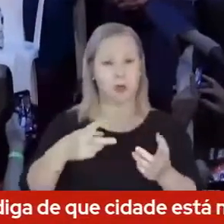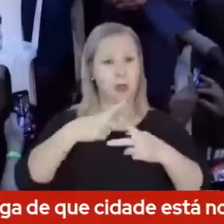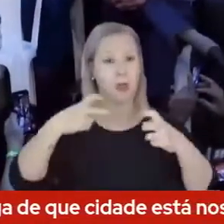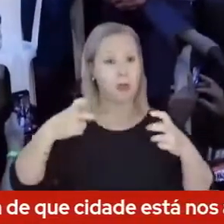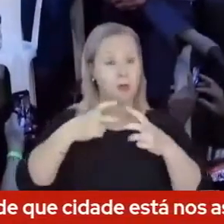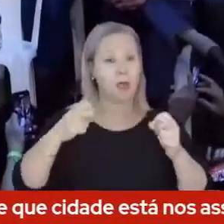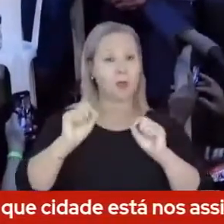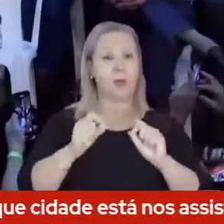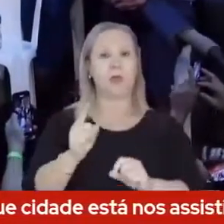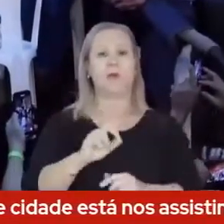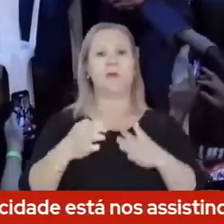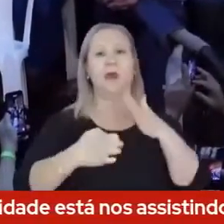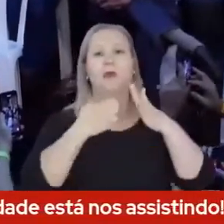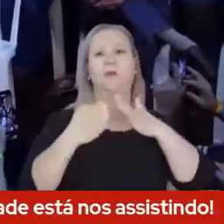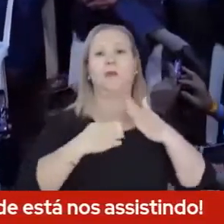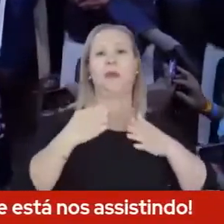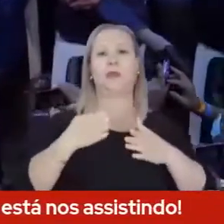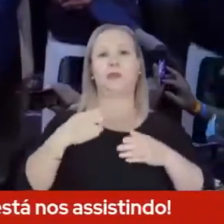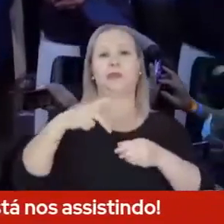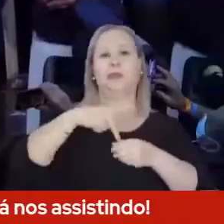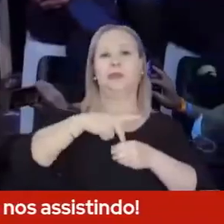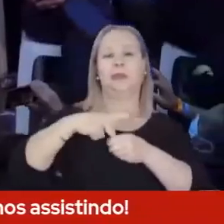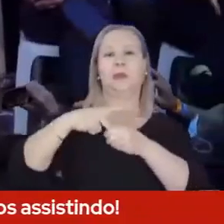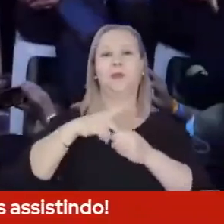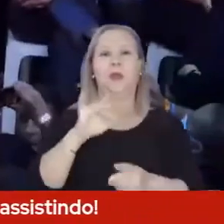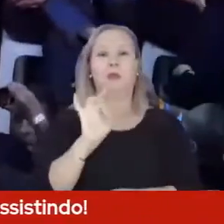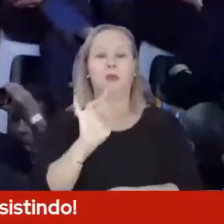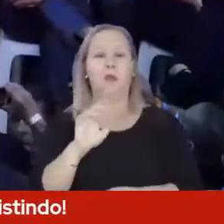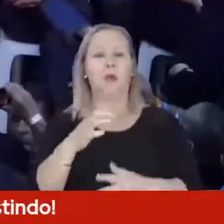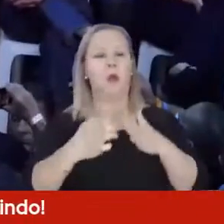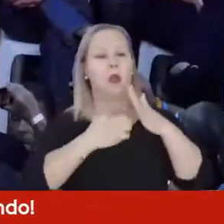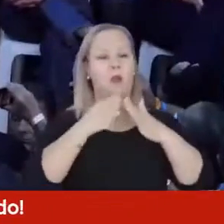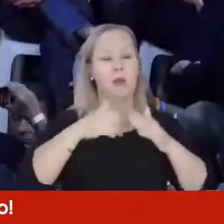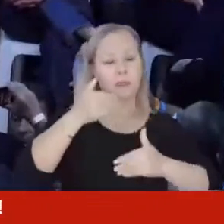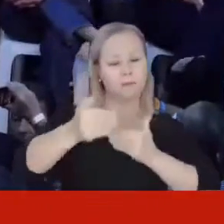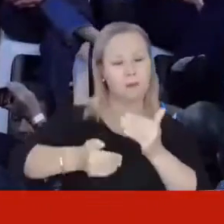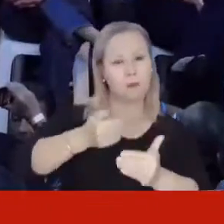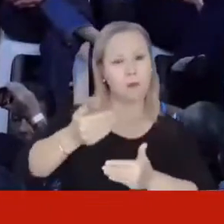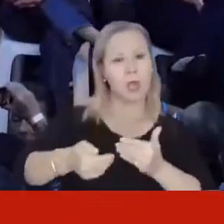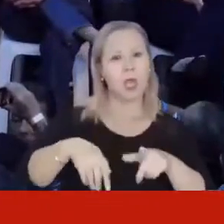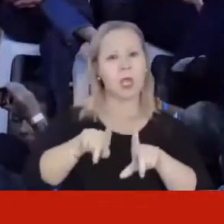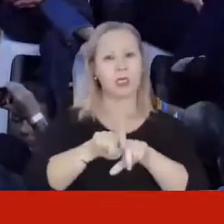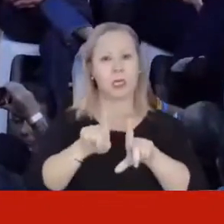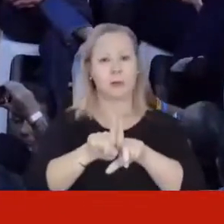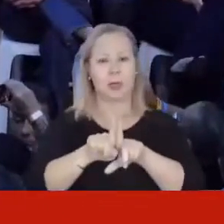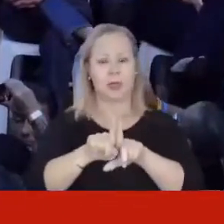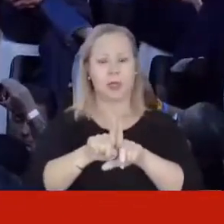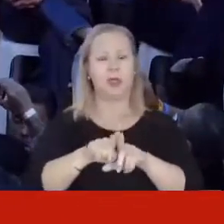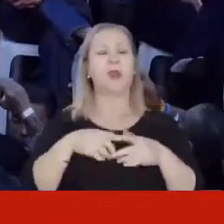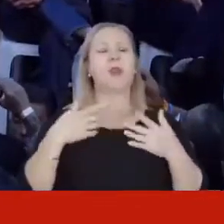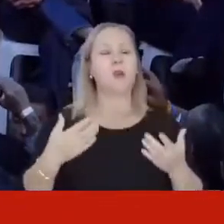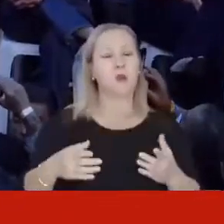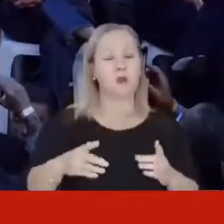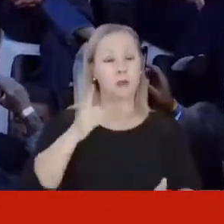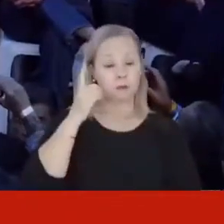empresa de petróleo só. Ela é uma empresa de desenvolvimento. Quando nós descobrimos o pré-sal, que nós aprovamos